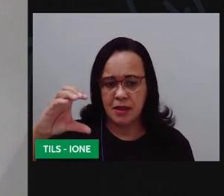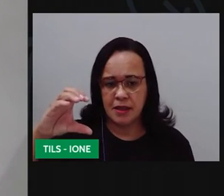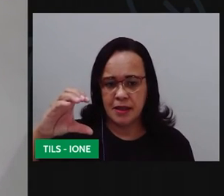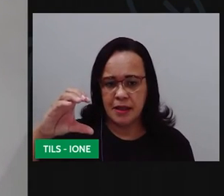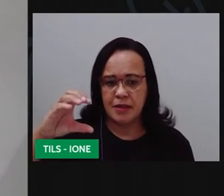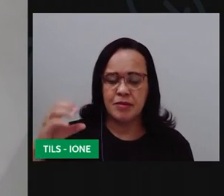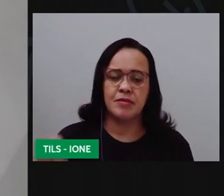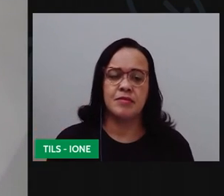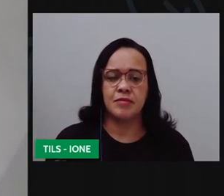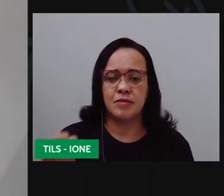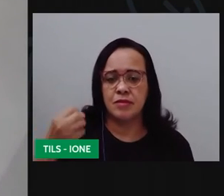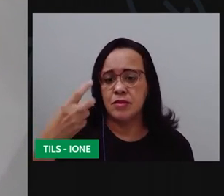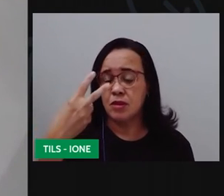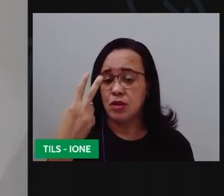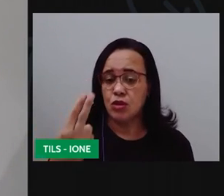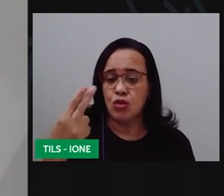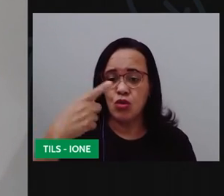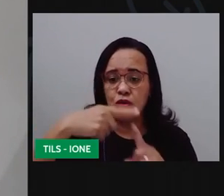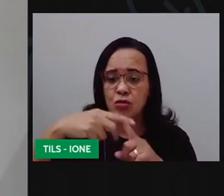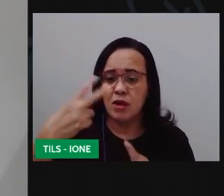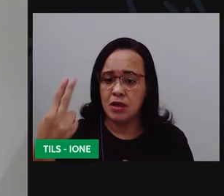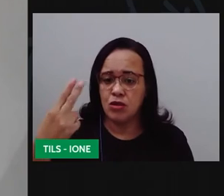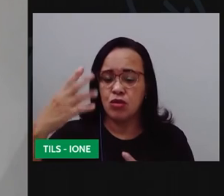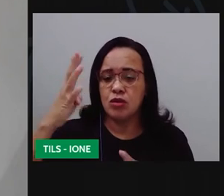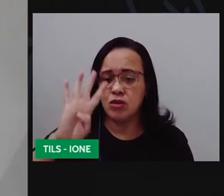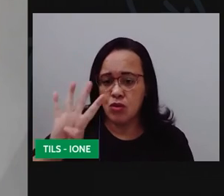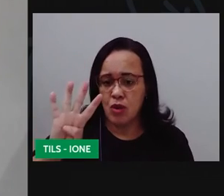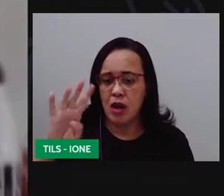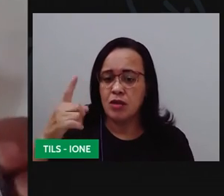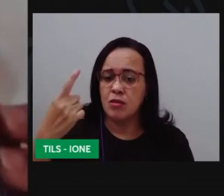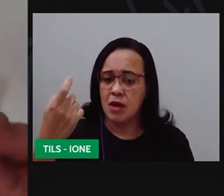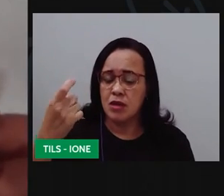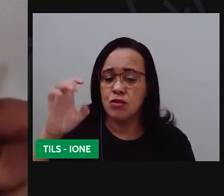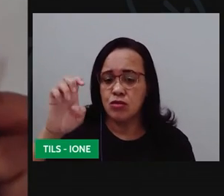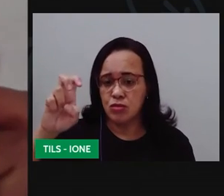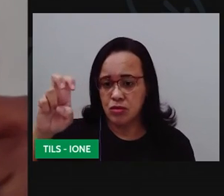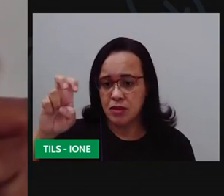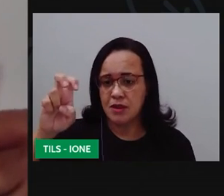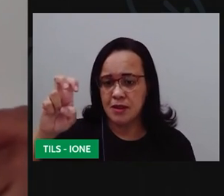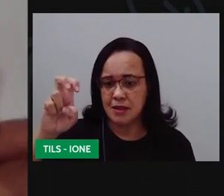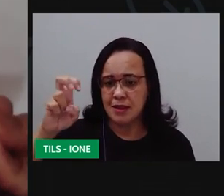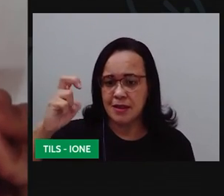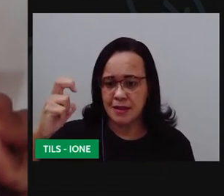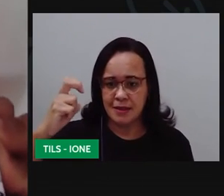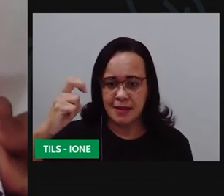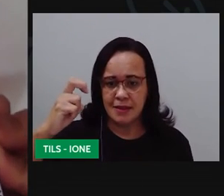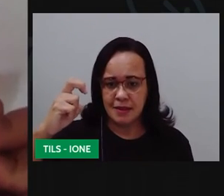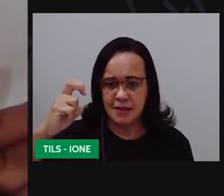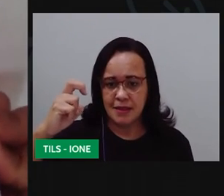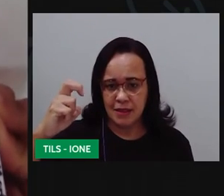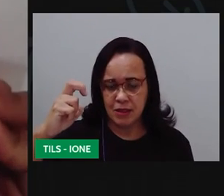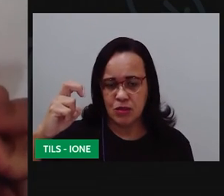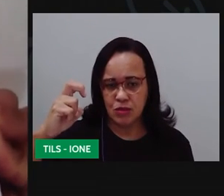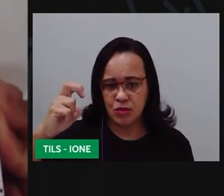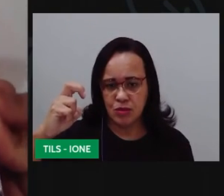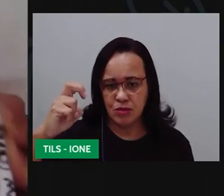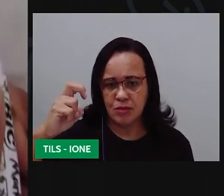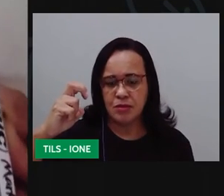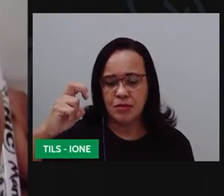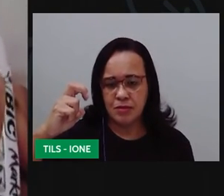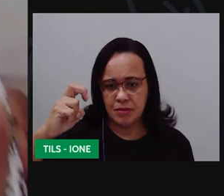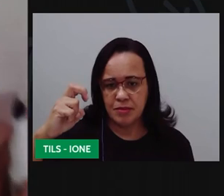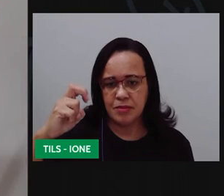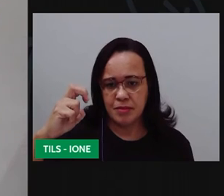dois da quando quatro com mais 15 então aqui eu botei o que ó e 5